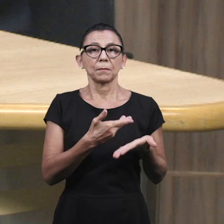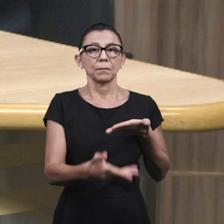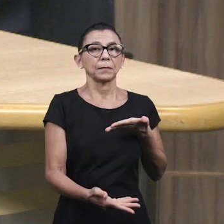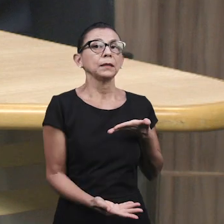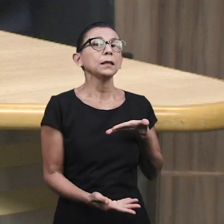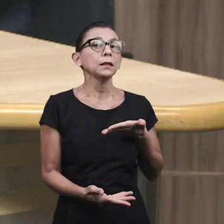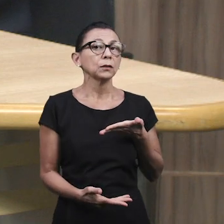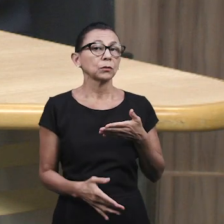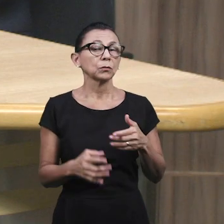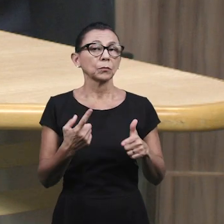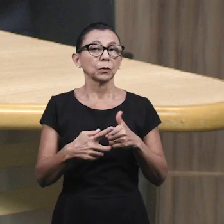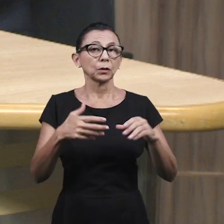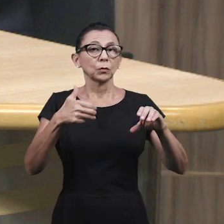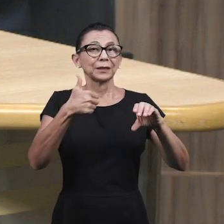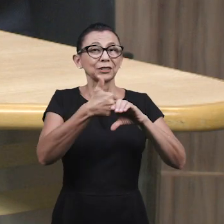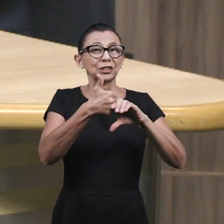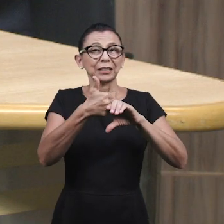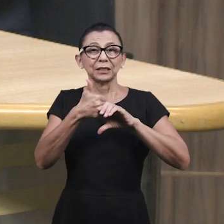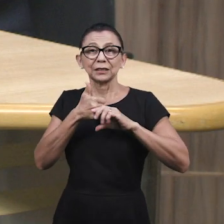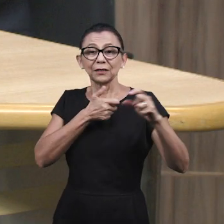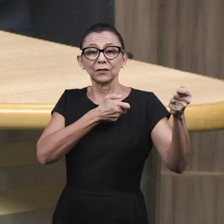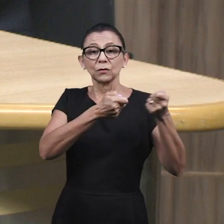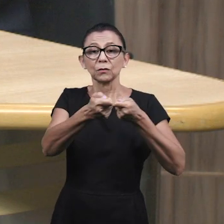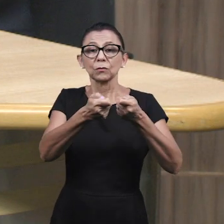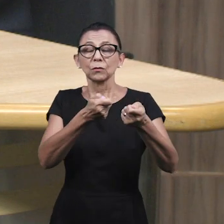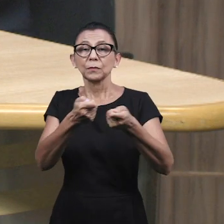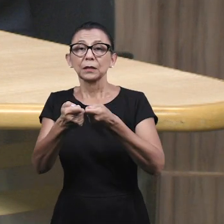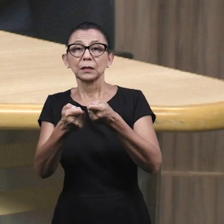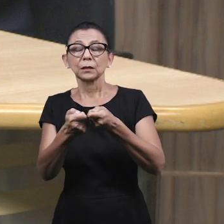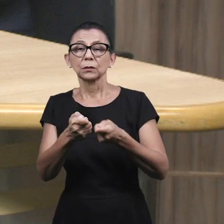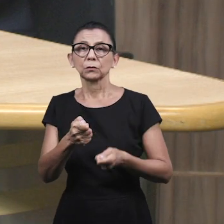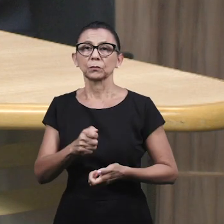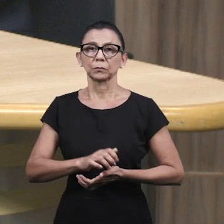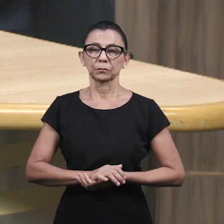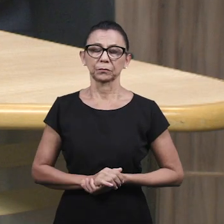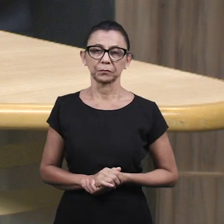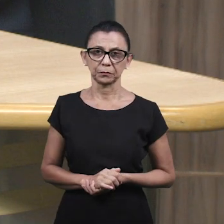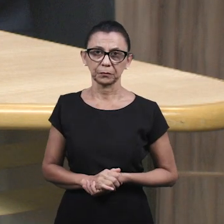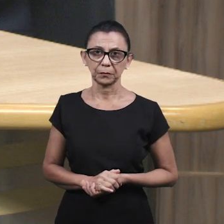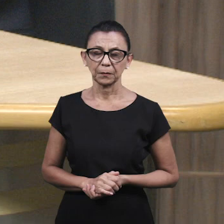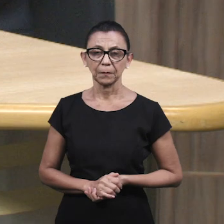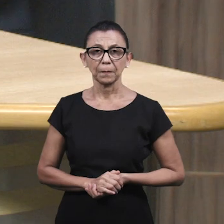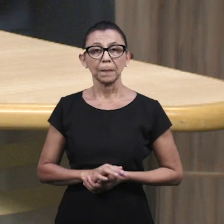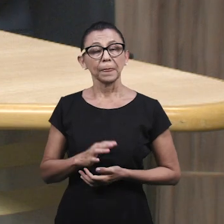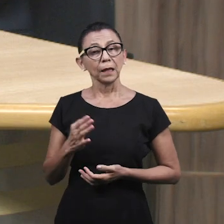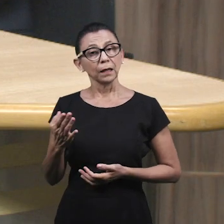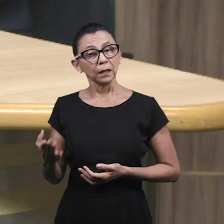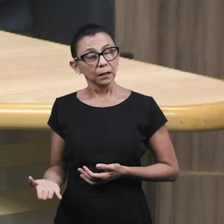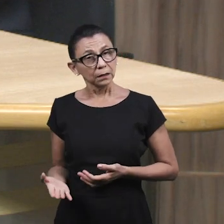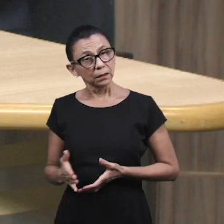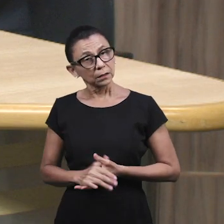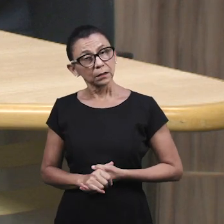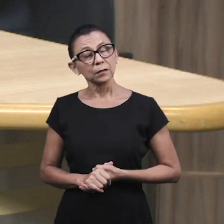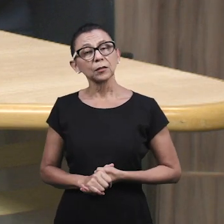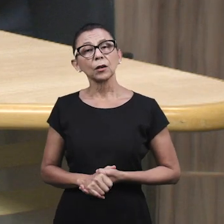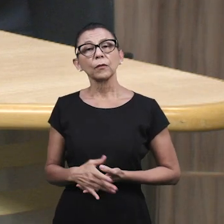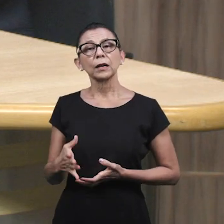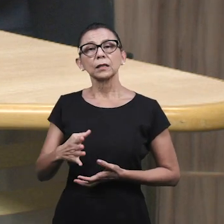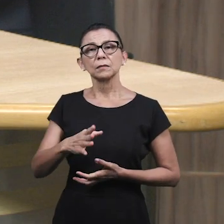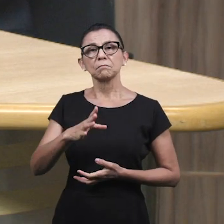tudo, entendeu? Então, ele se fortalece politicamente quando ele decreta o fim da perseguição.